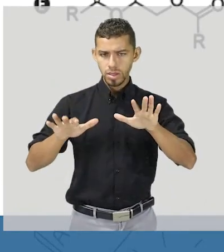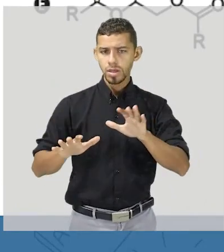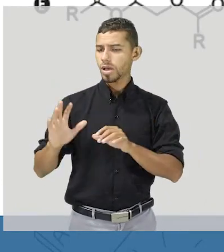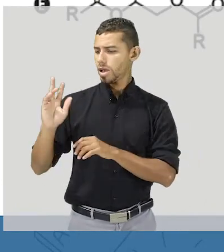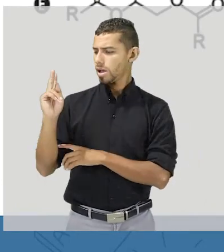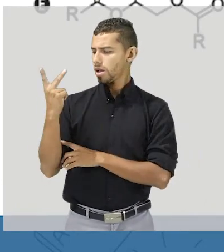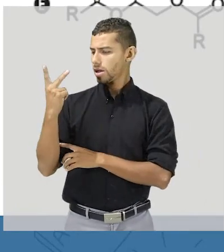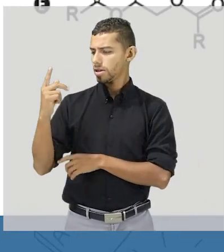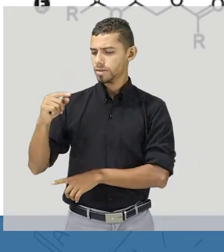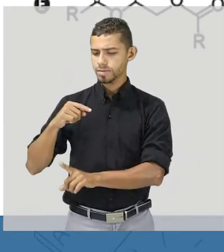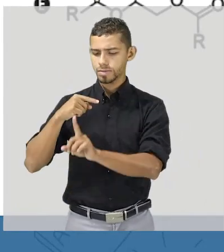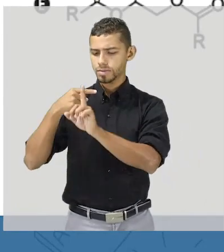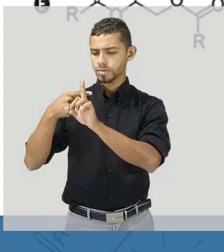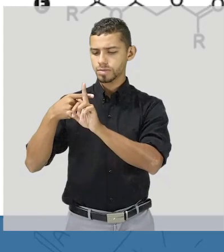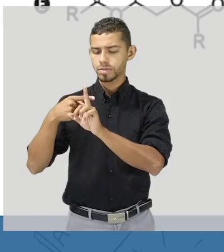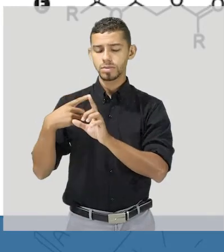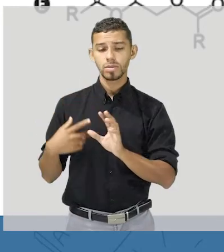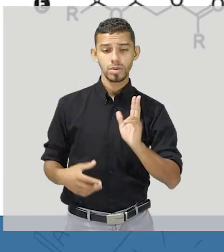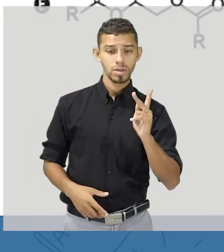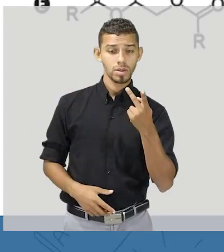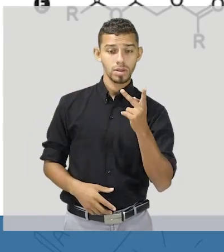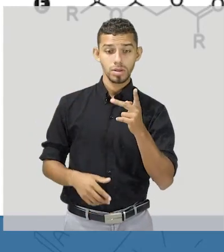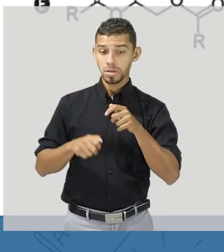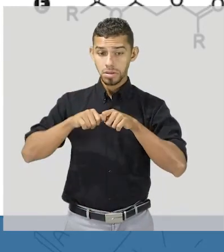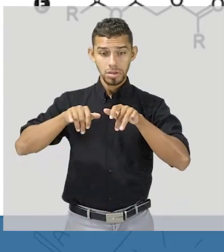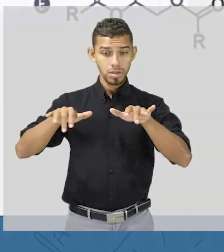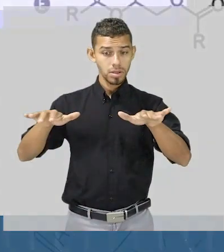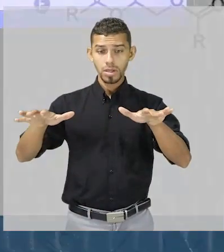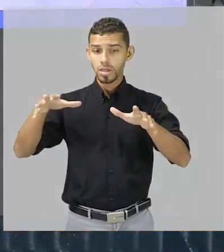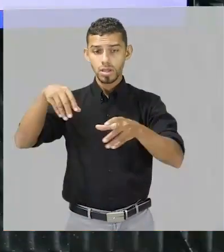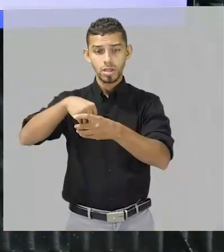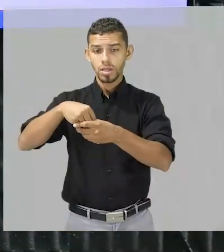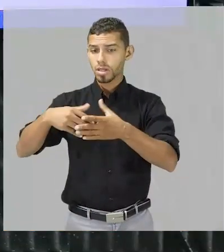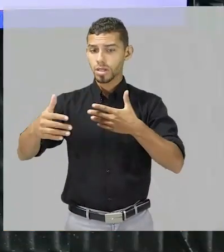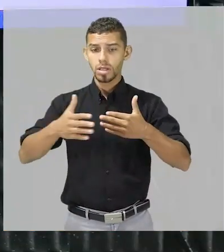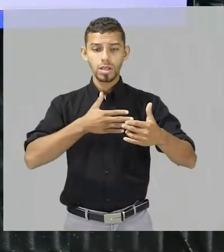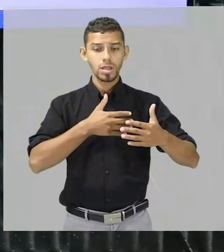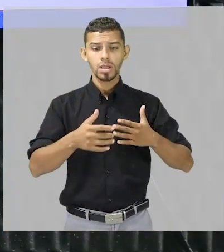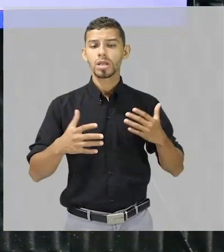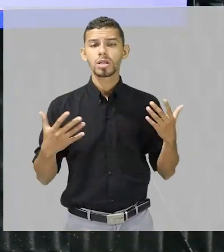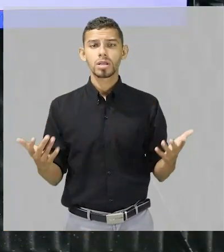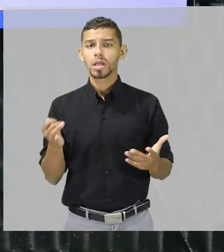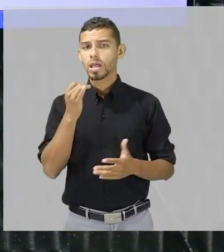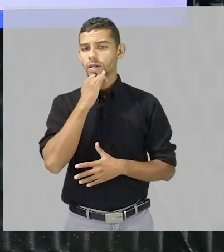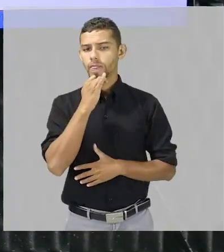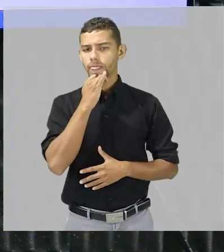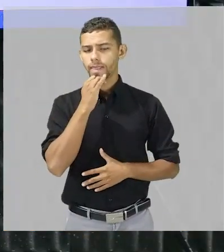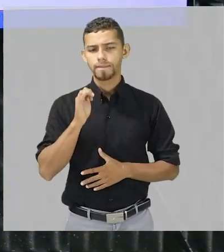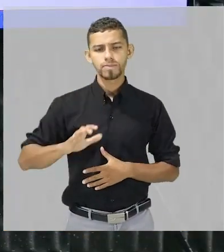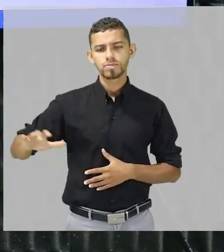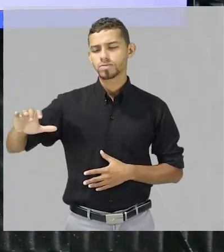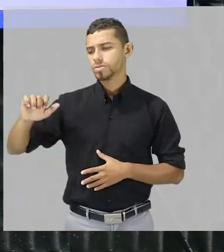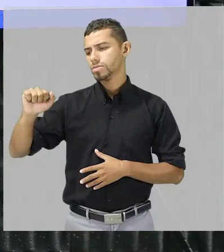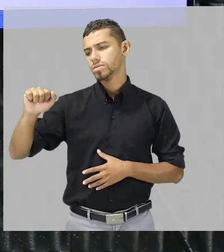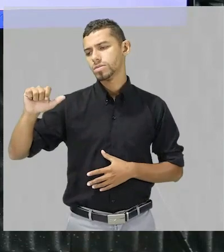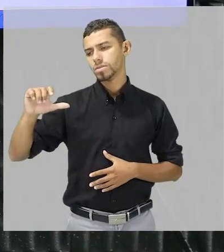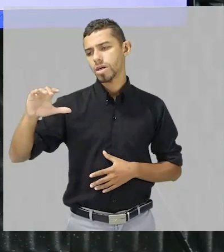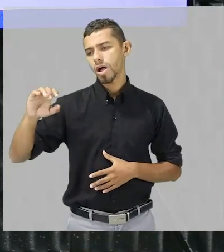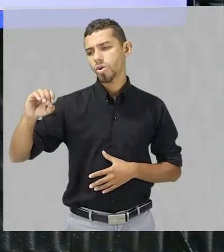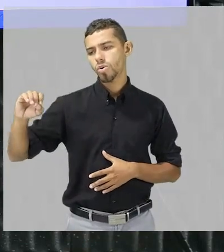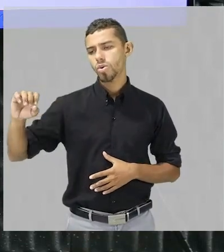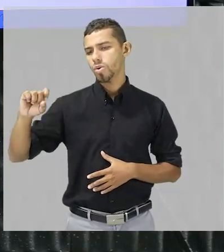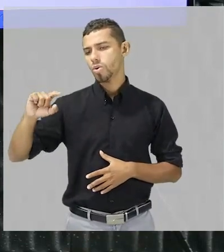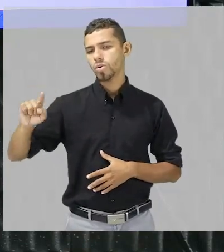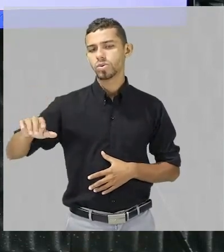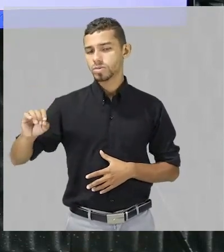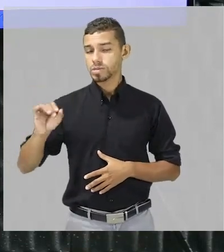H+, liberando hidrogênio em qualquer meio. Se for apenas no meio aquoso, aí nós vamos ter a teoria